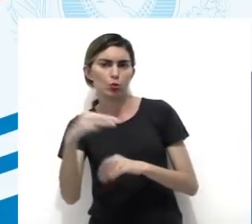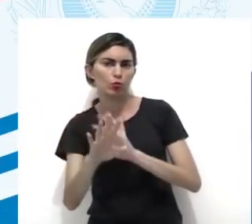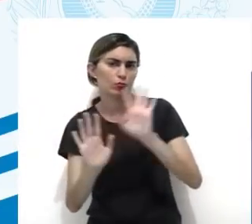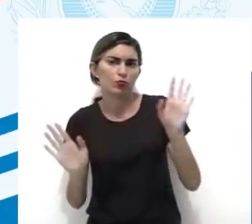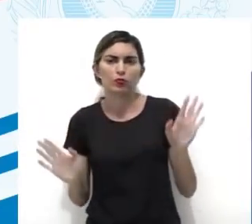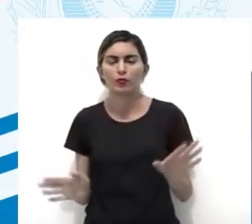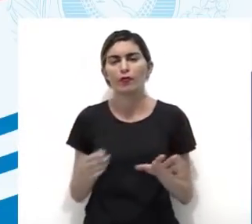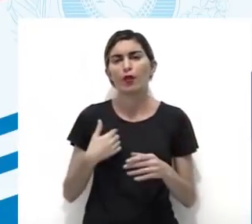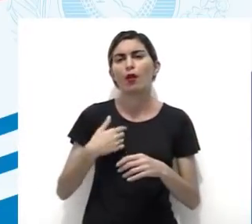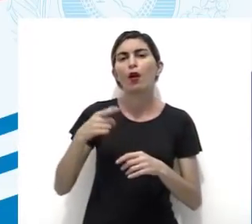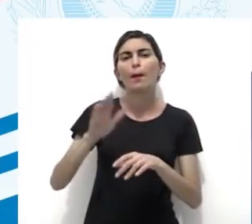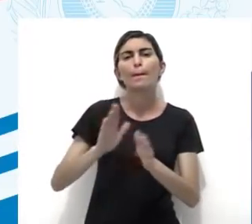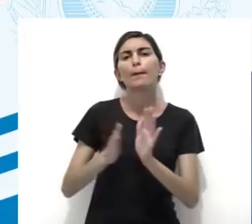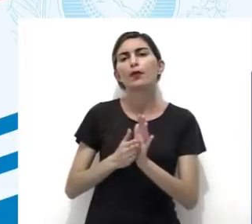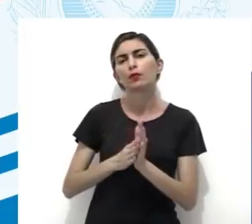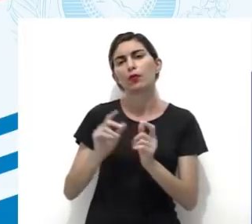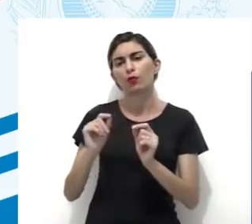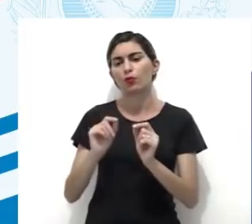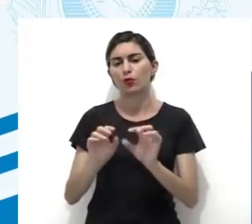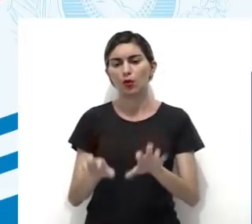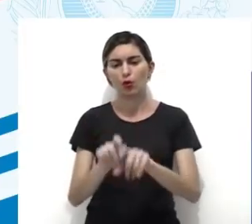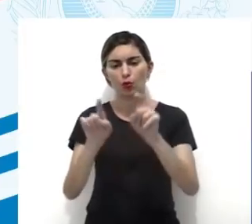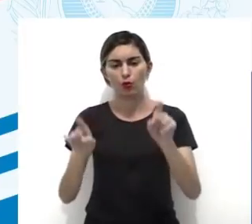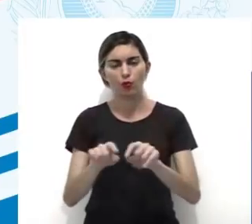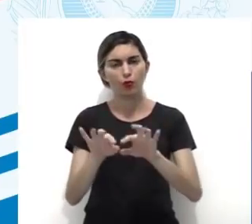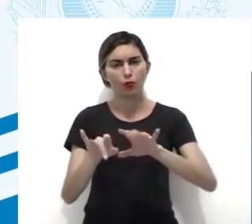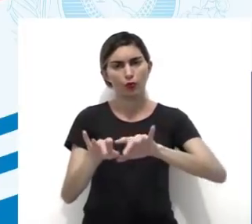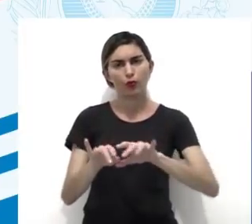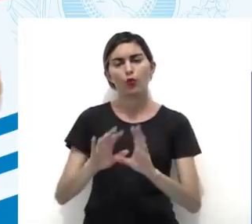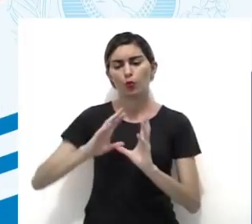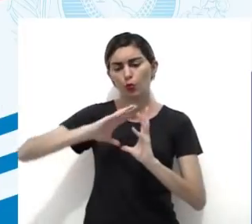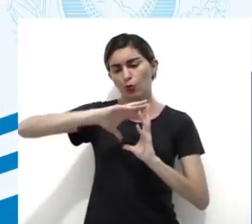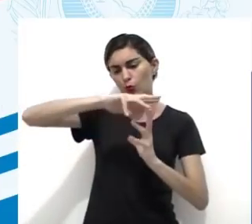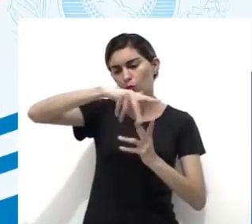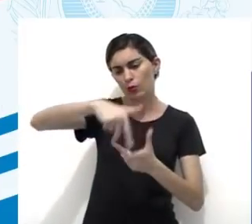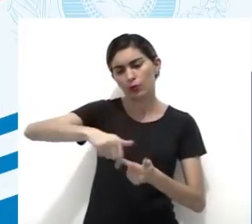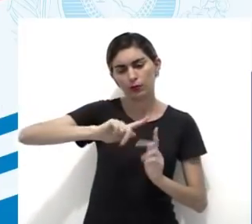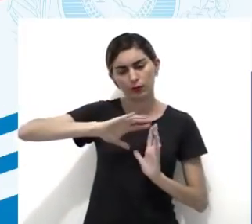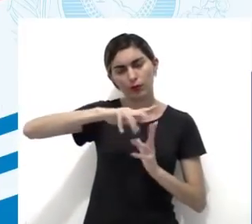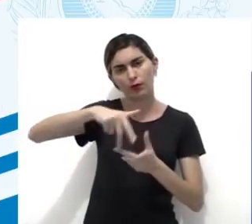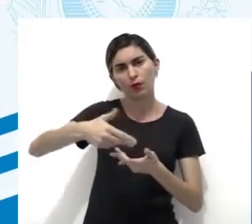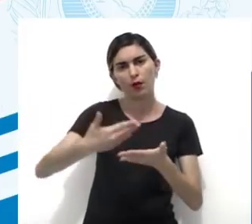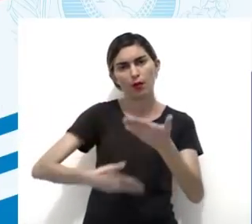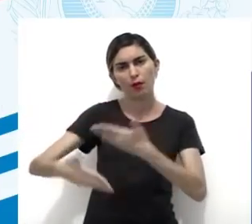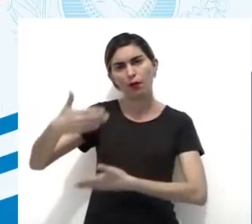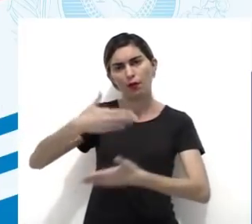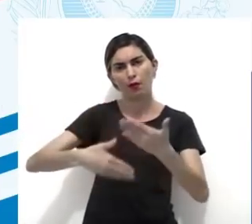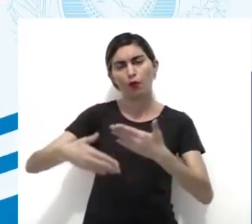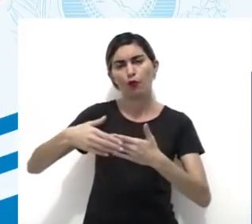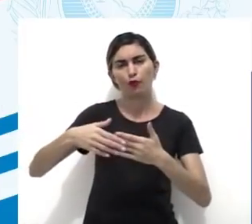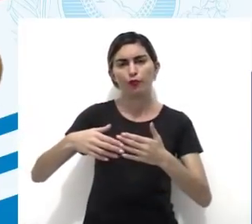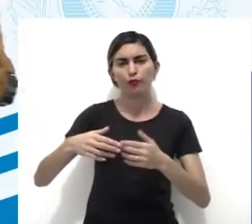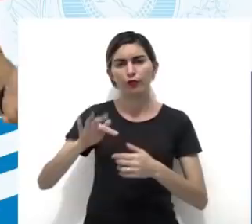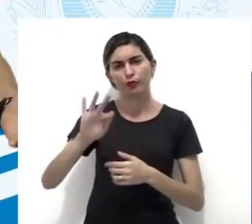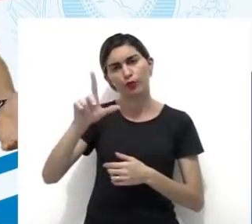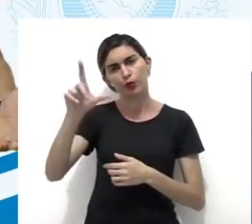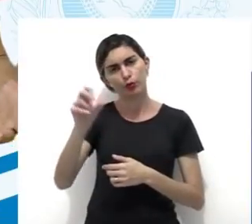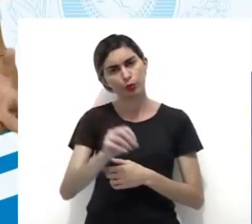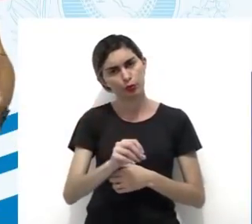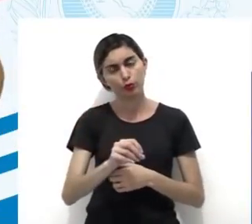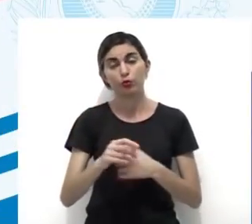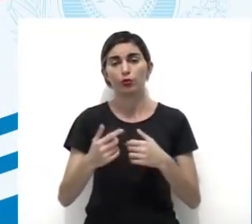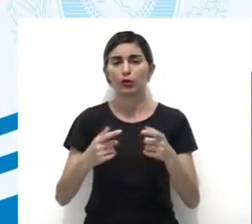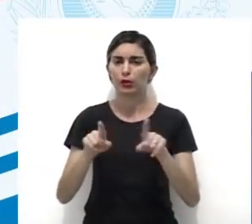proporcionado em função de uma configuração globalizada em redes e fluxos. Do ponto de vista